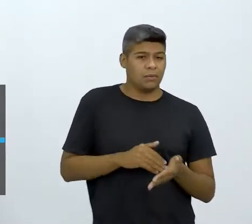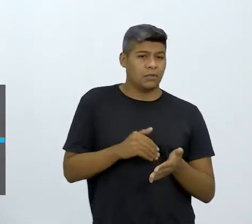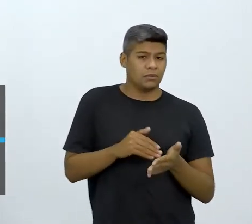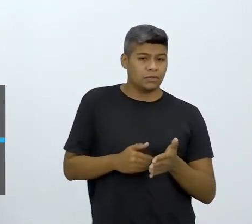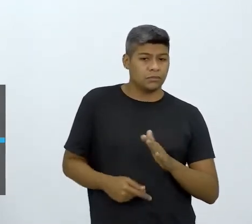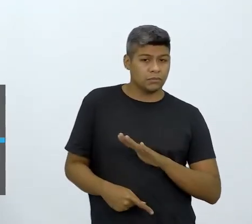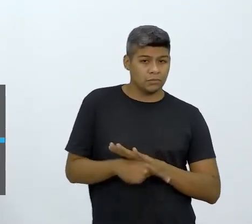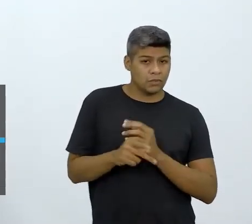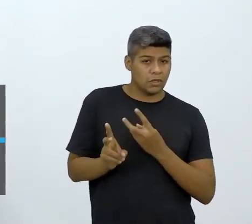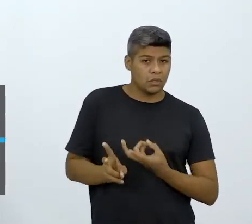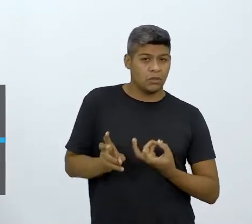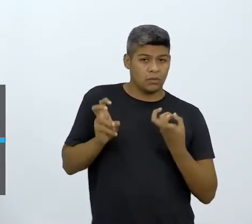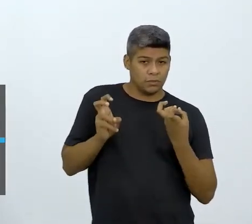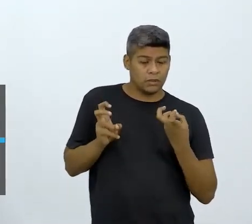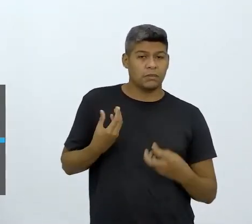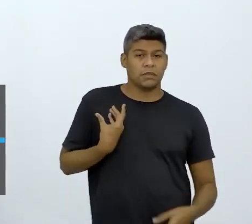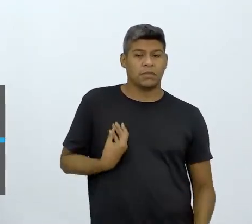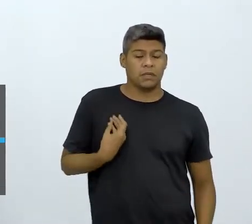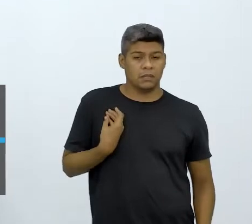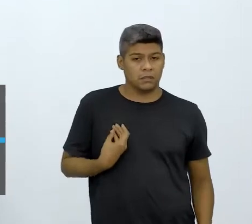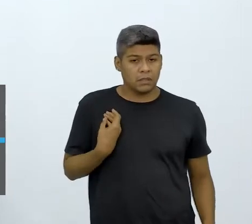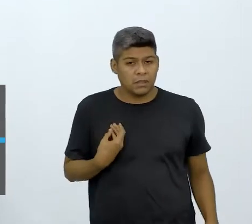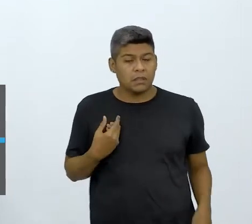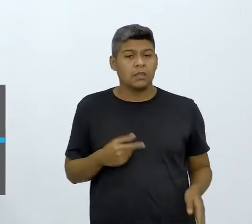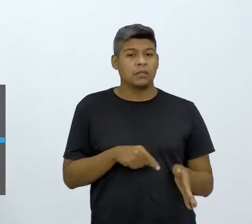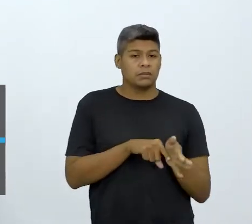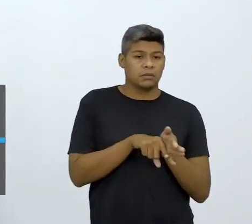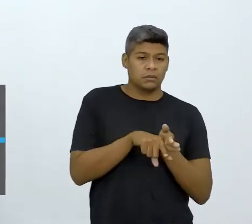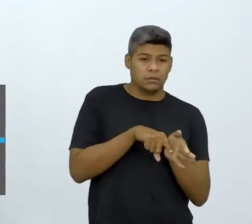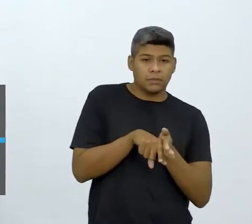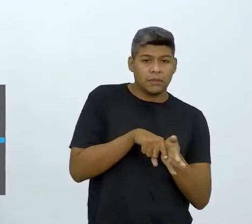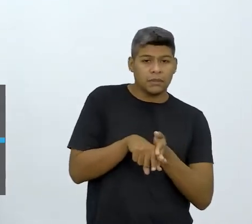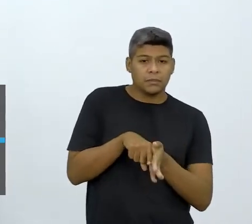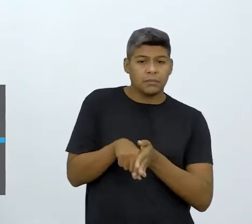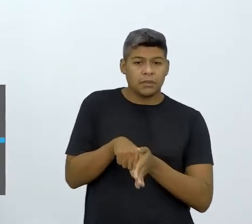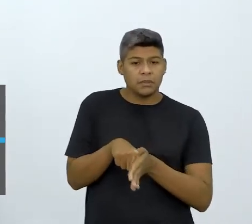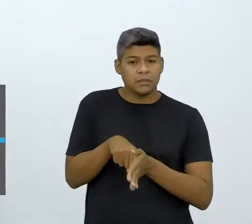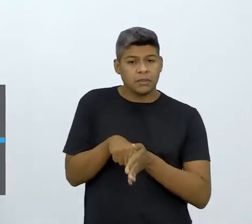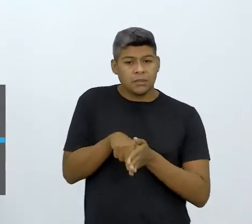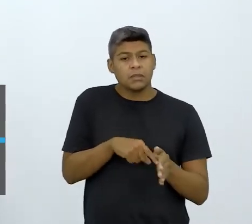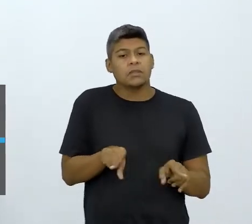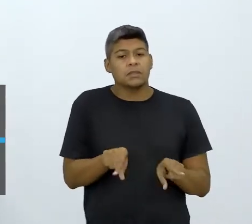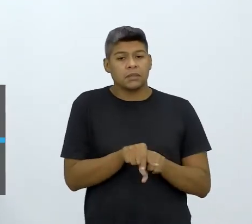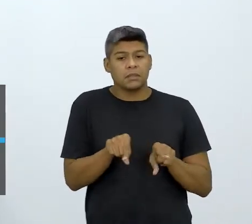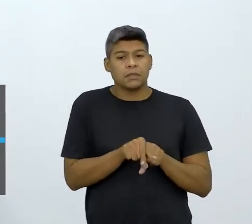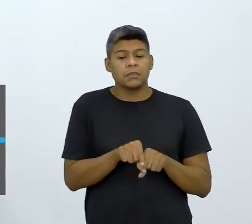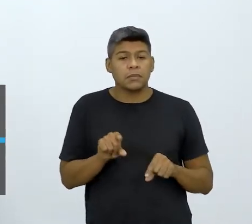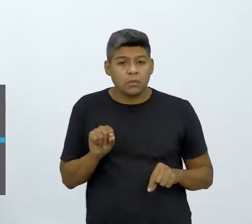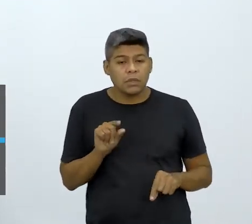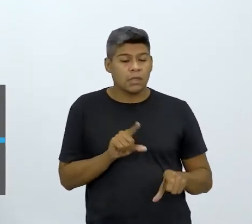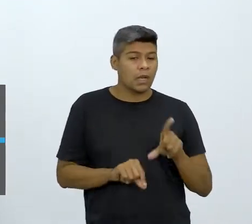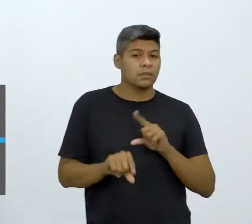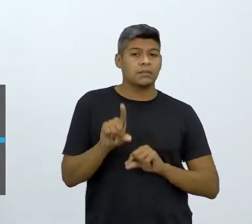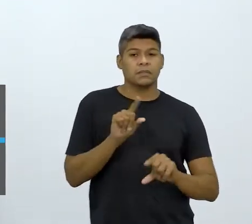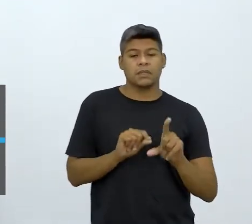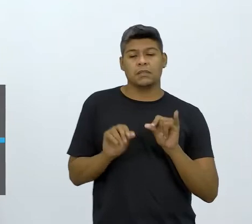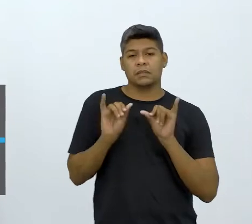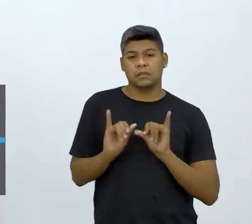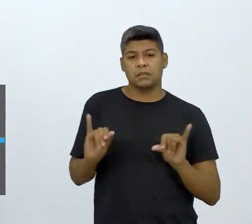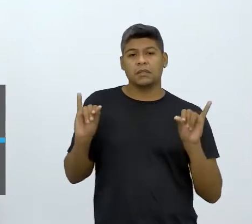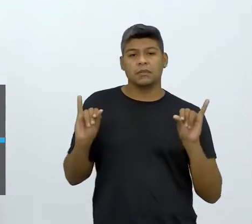da observação da realidade, do levantamento de dados, da sistematização e classificação desses